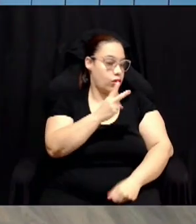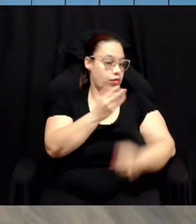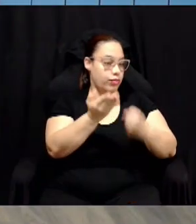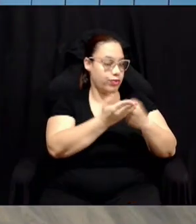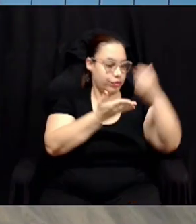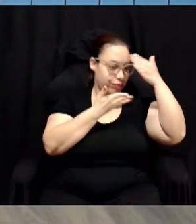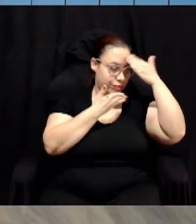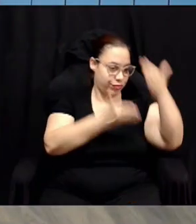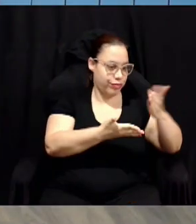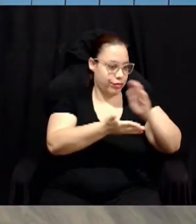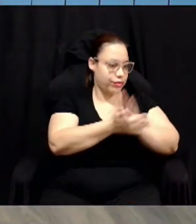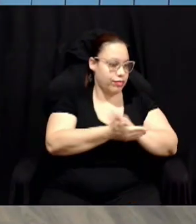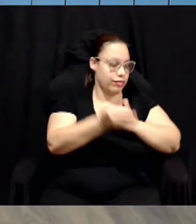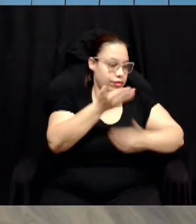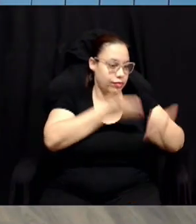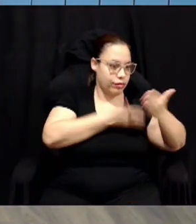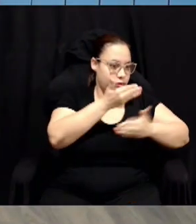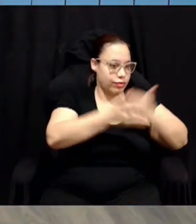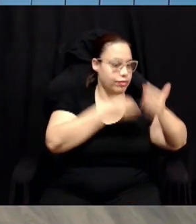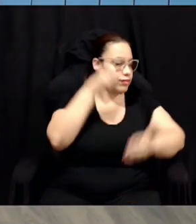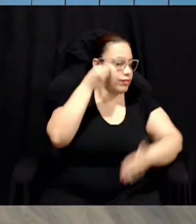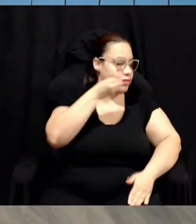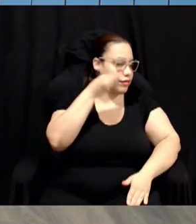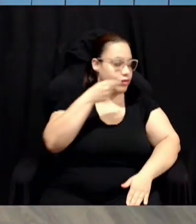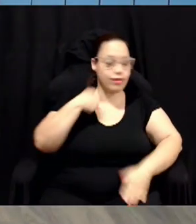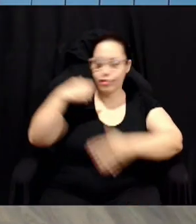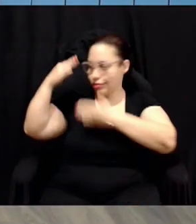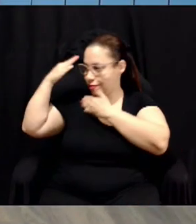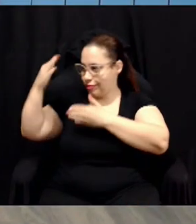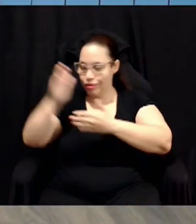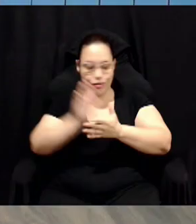obrigada por compartilhar a sua Eu que experiência, as suas agradeço. informações.